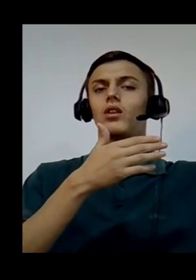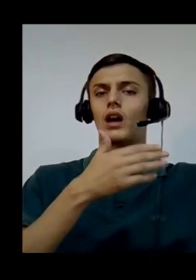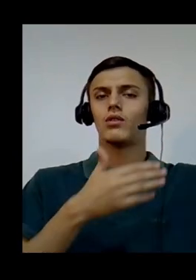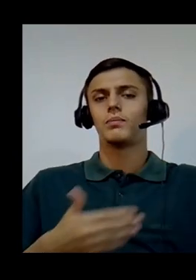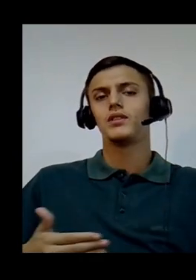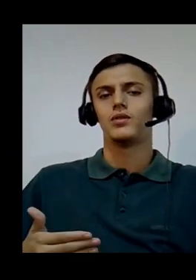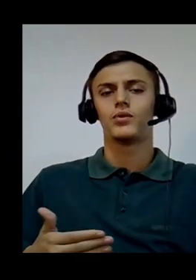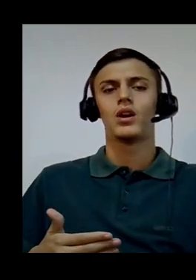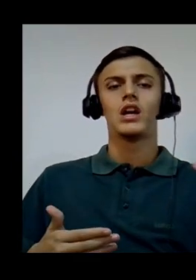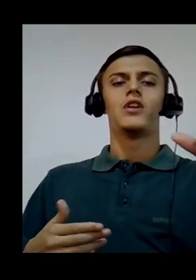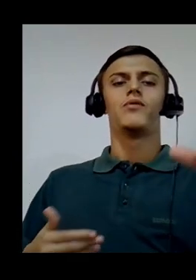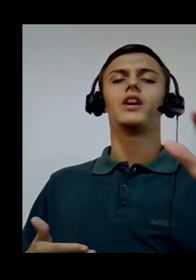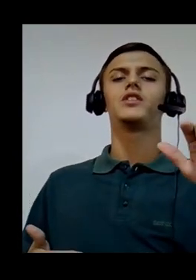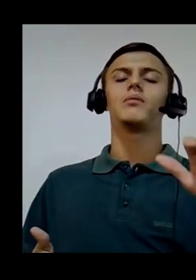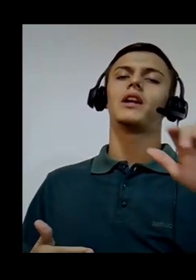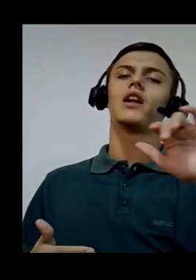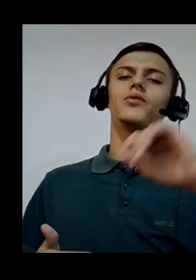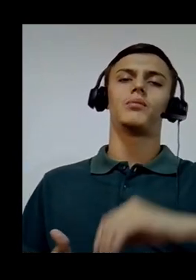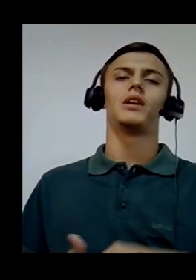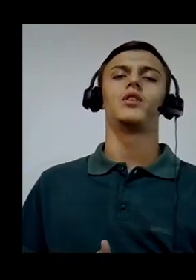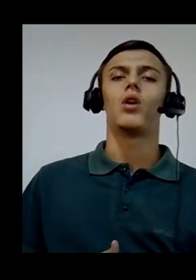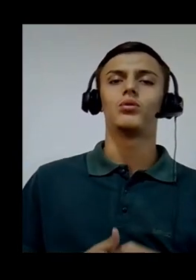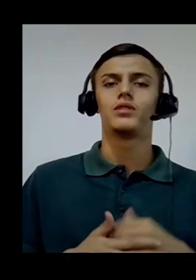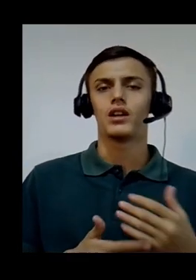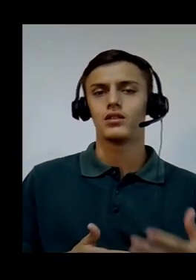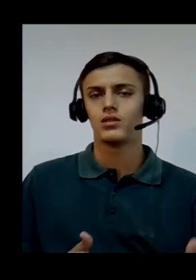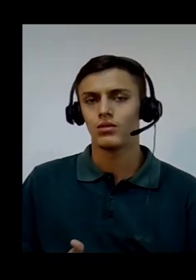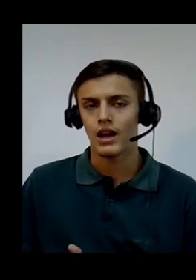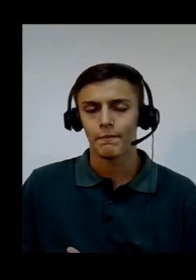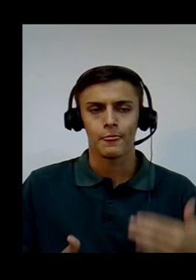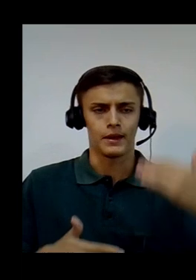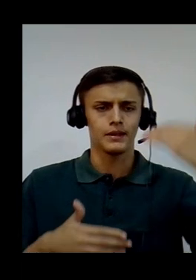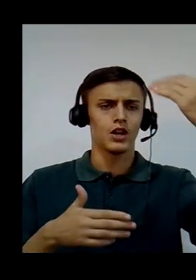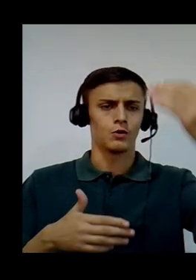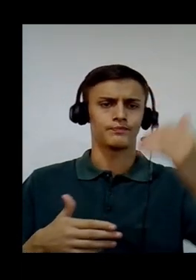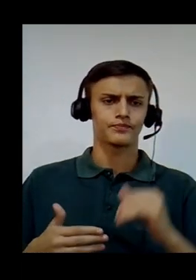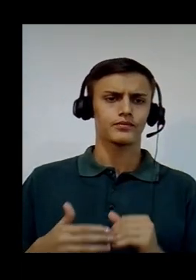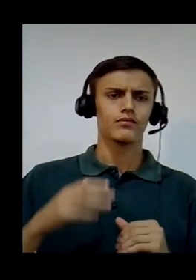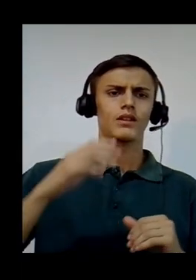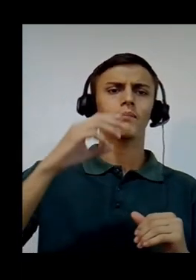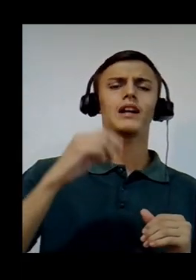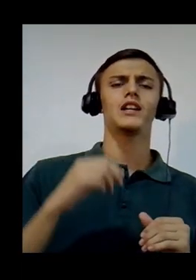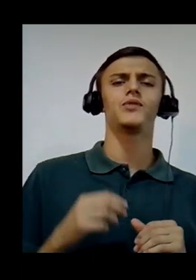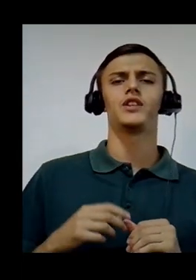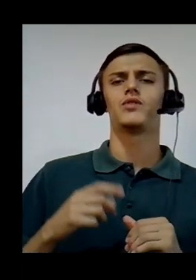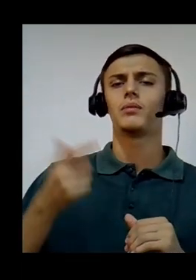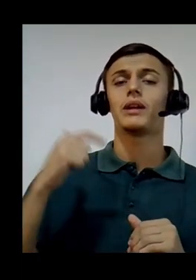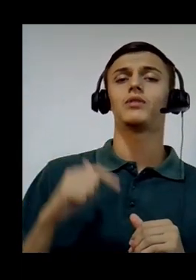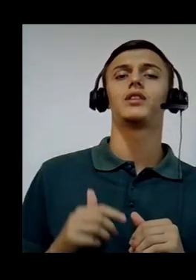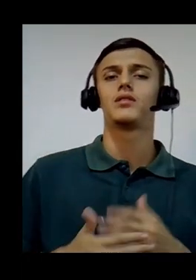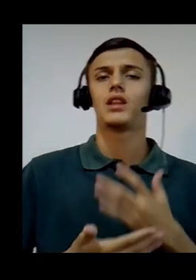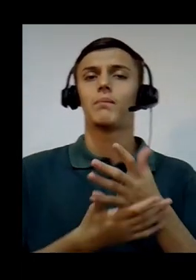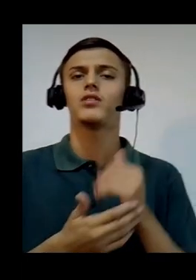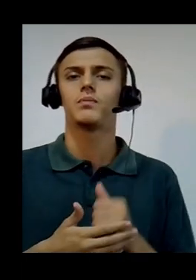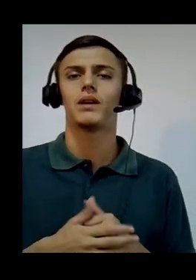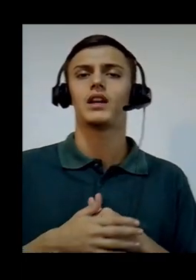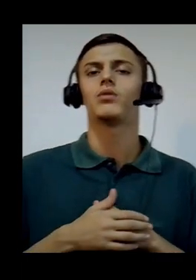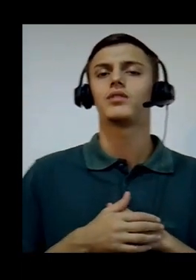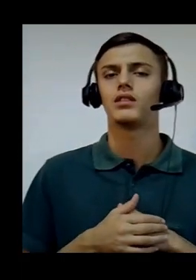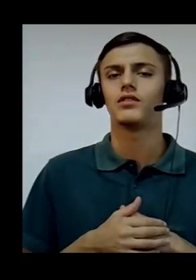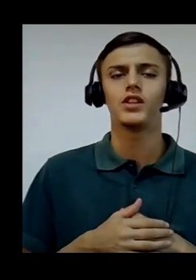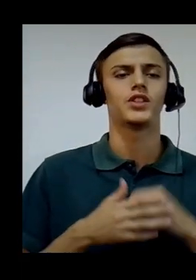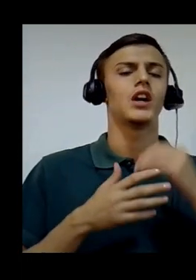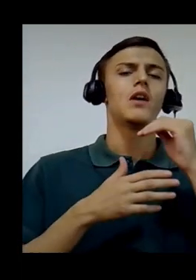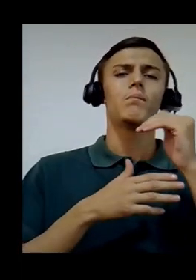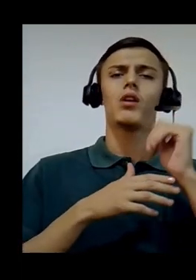denominada para aquele local específico. Verde, amarelo e vermelho, igual no trânsito lá, né? Então, placas verdes, vamos lembrar no trânsito lá, posso